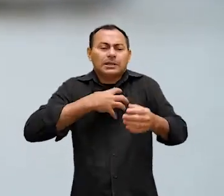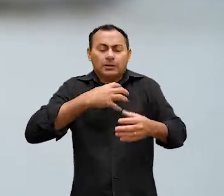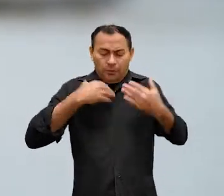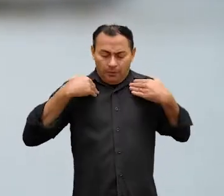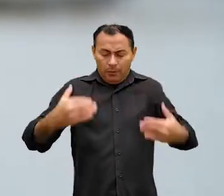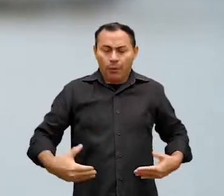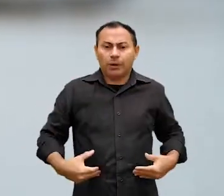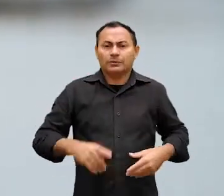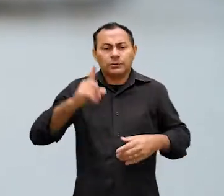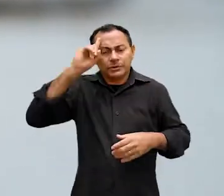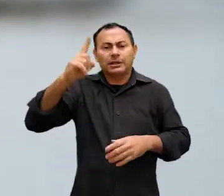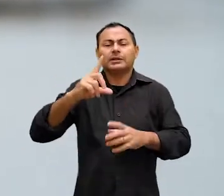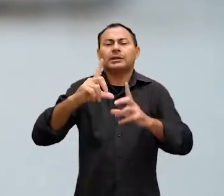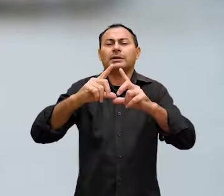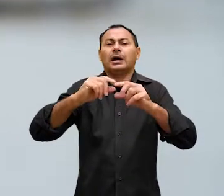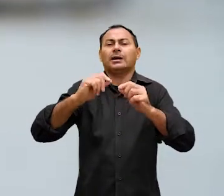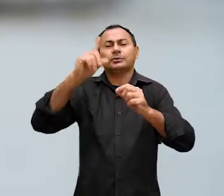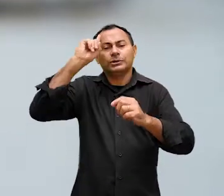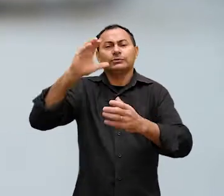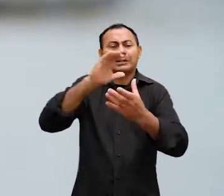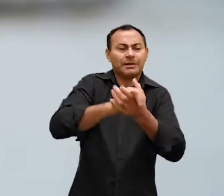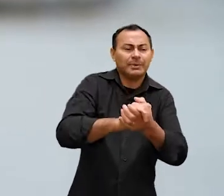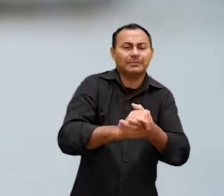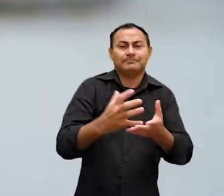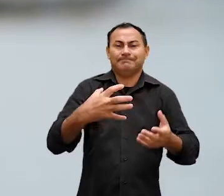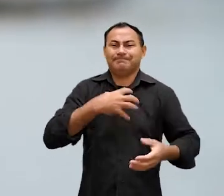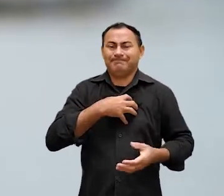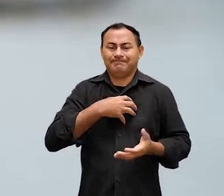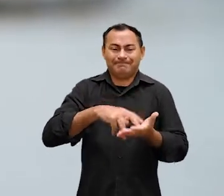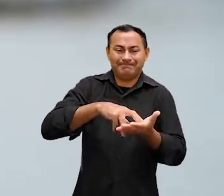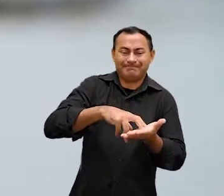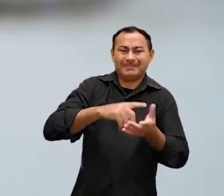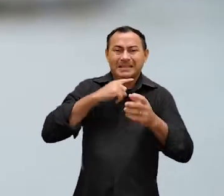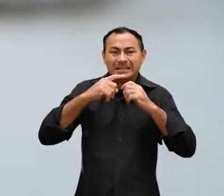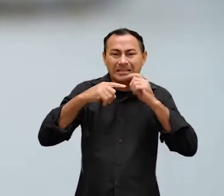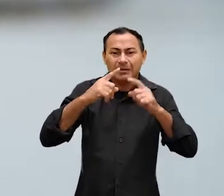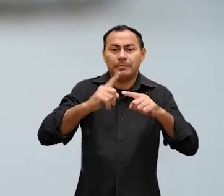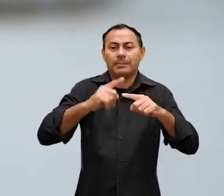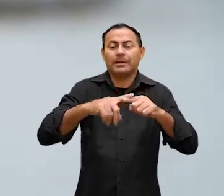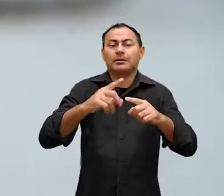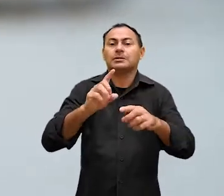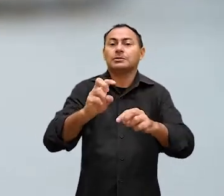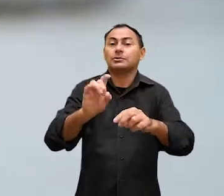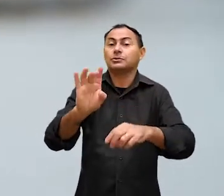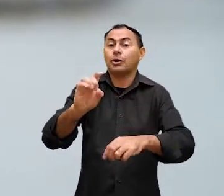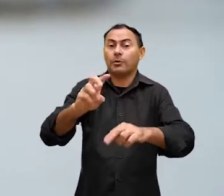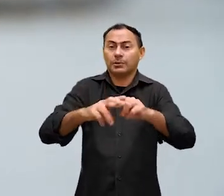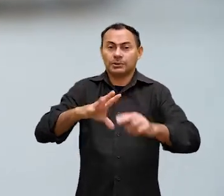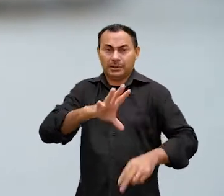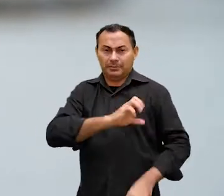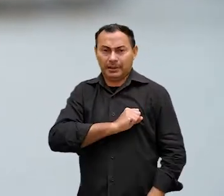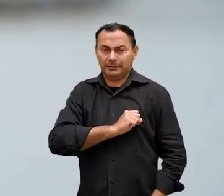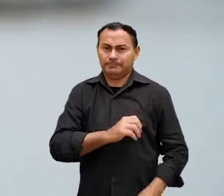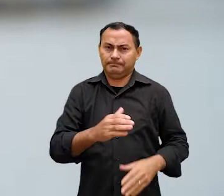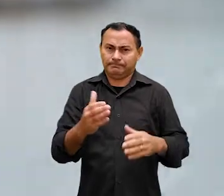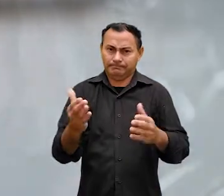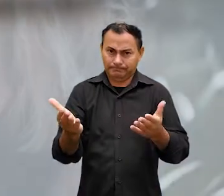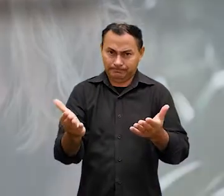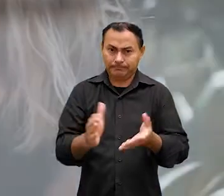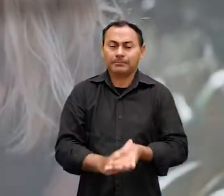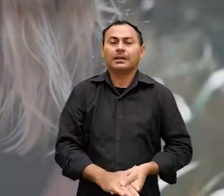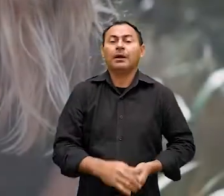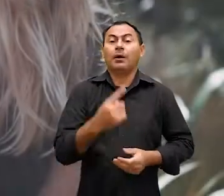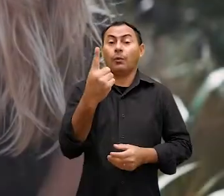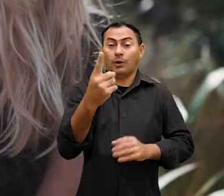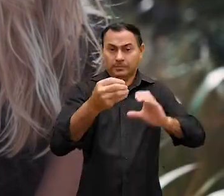do dia da lua de mel, hein? Ela se sentirá insegura porque pensa que é só por isso que é amada. Uma